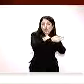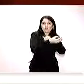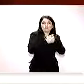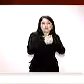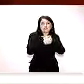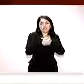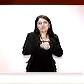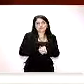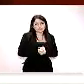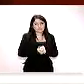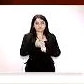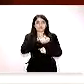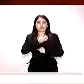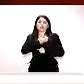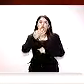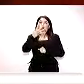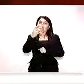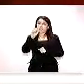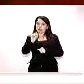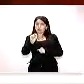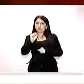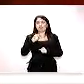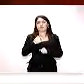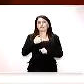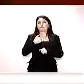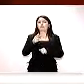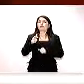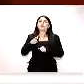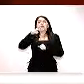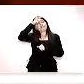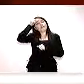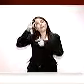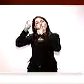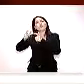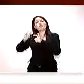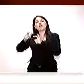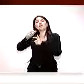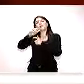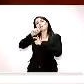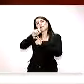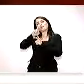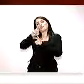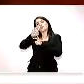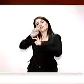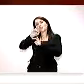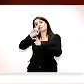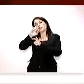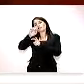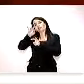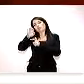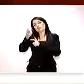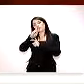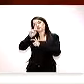impugnadas o item 48 interposto pela Prefeitura Municipal de Presidente Prudente em face de sentença que